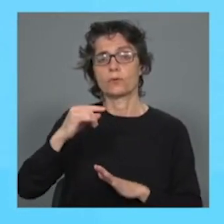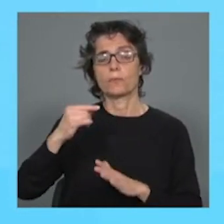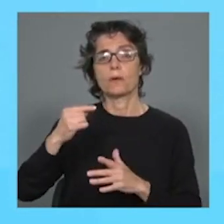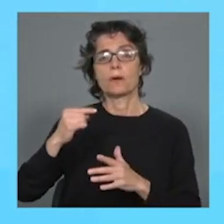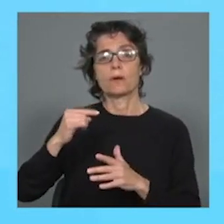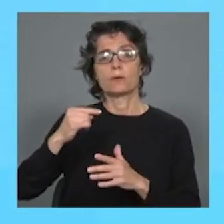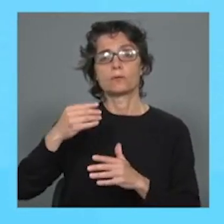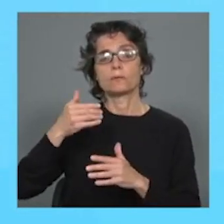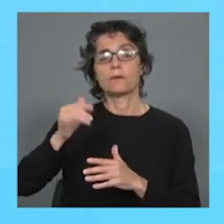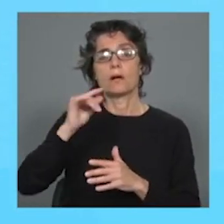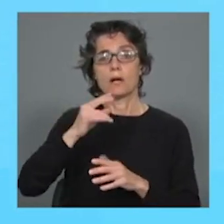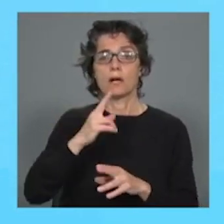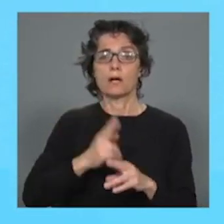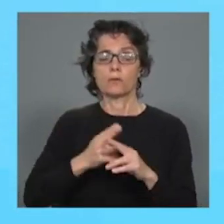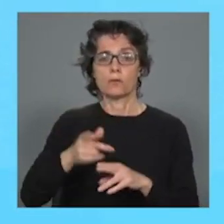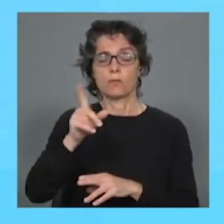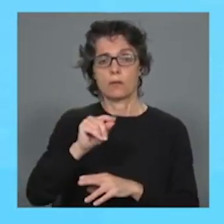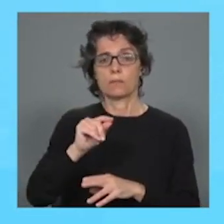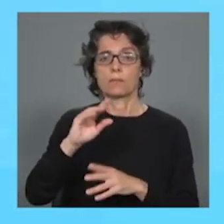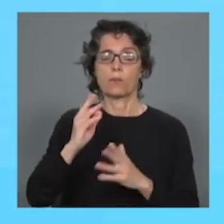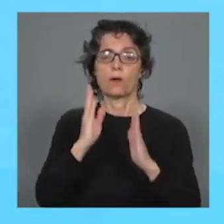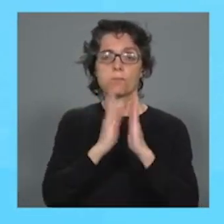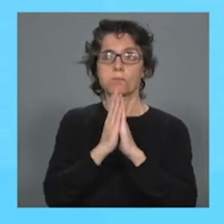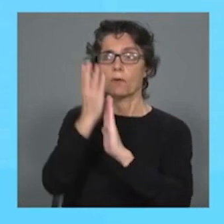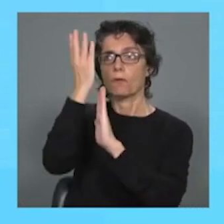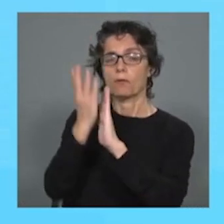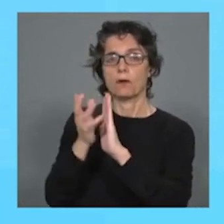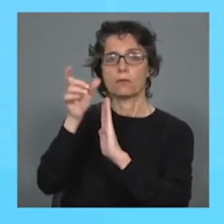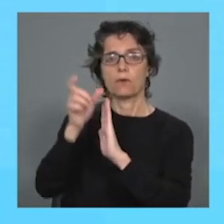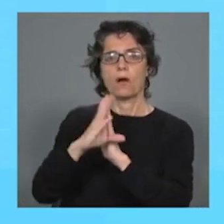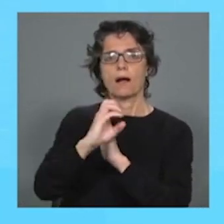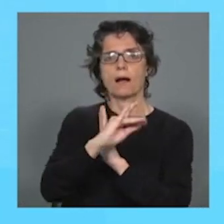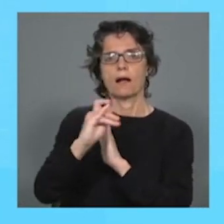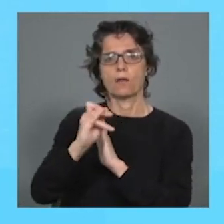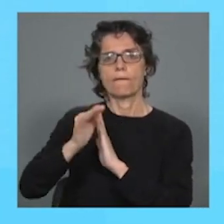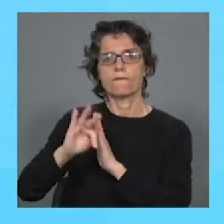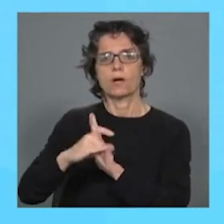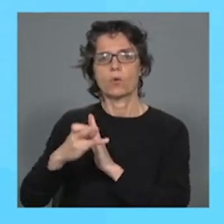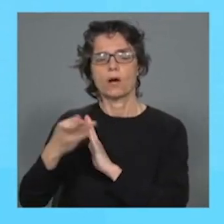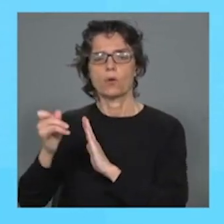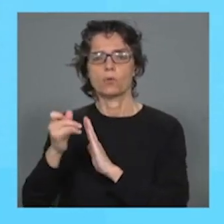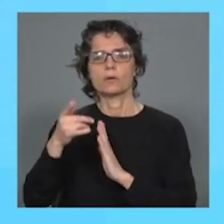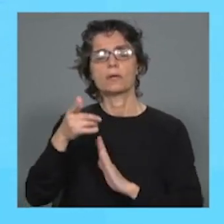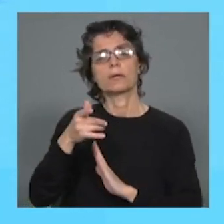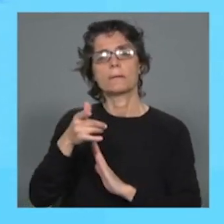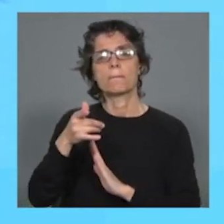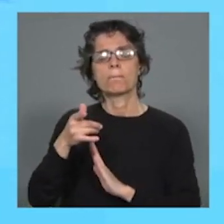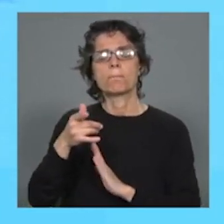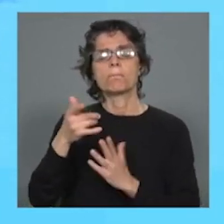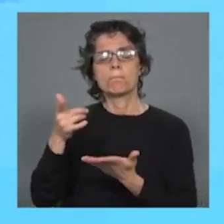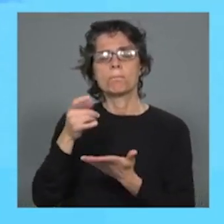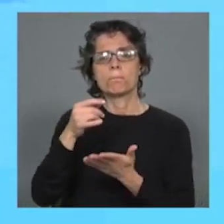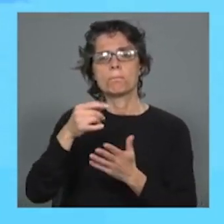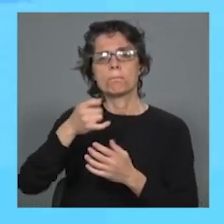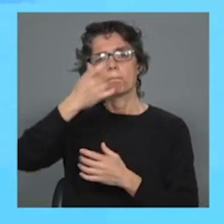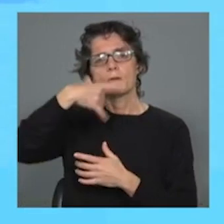de Carlos de Foucauld. Se Deus quiser. E apresentou este livro, Meu Deus, Como És Bom, um livro, de facto, sobre a biografia